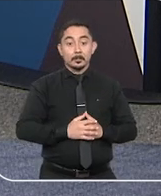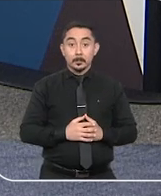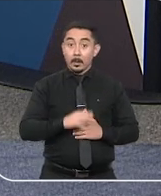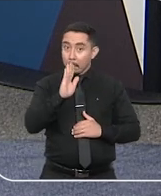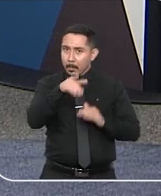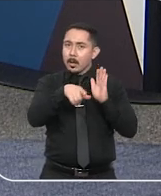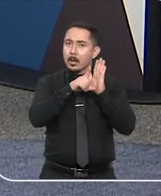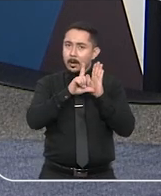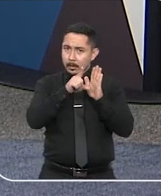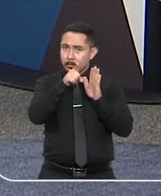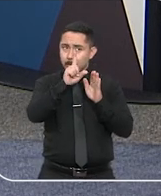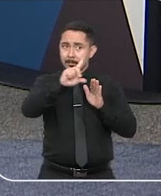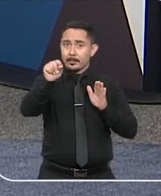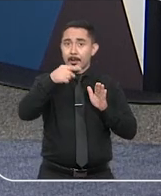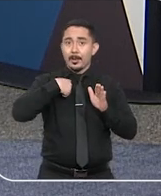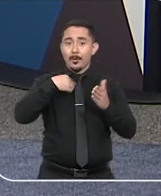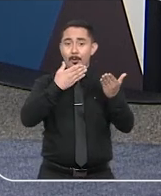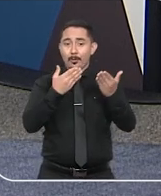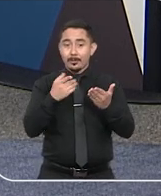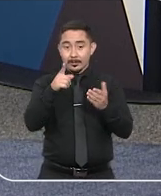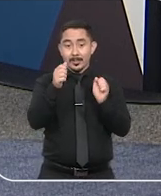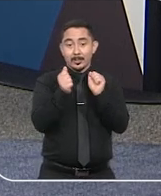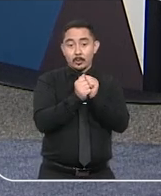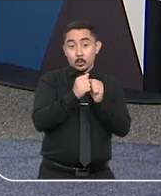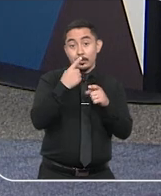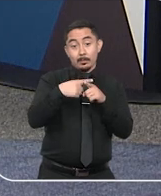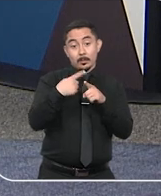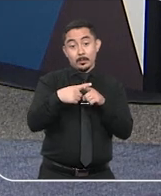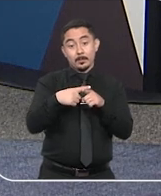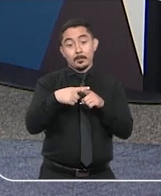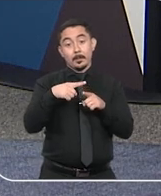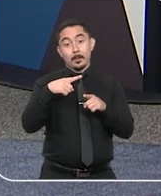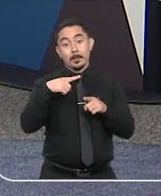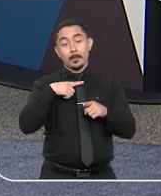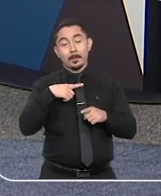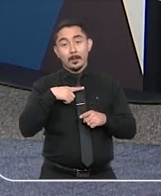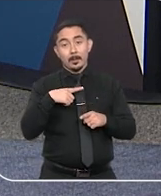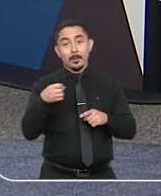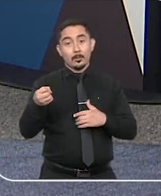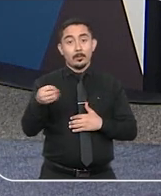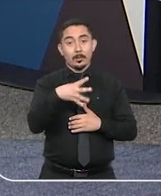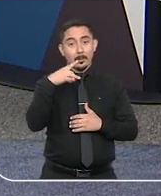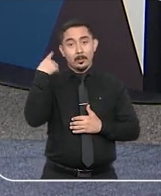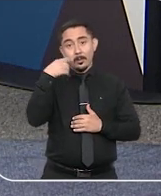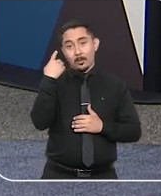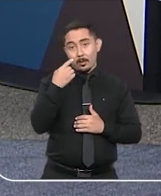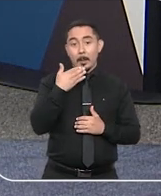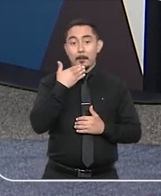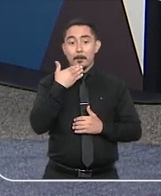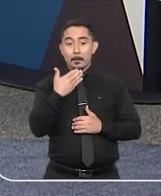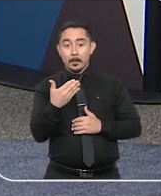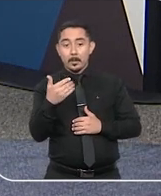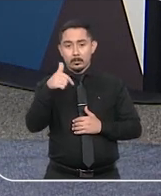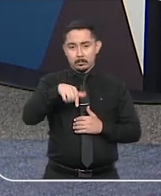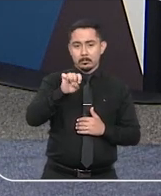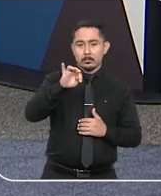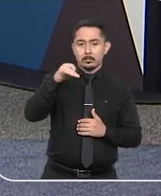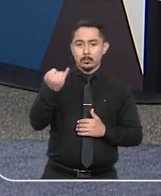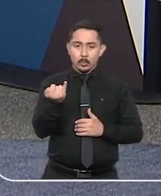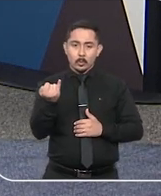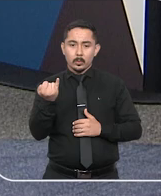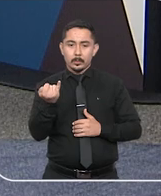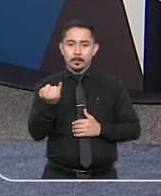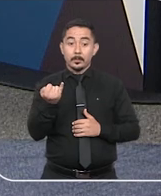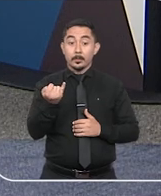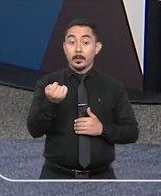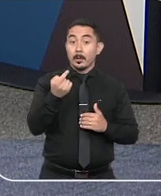Até a próxima. Até. Mas antes de você sair, eu te convido a ficar aqui comigo, porque temos novidades para os advogados que peticionam